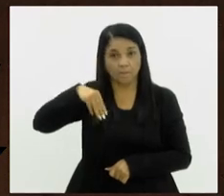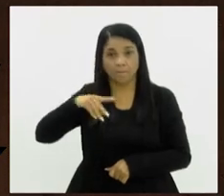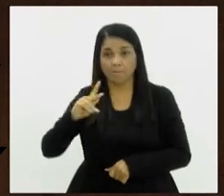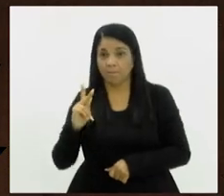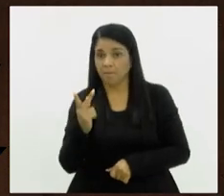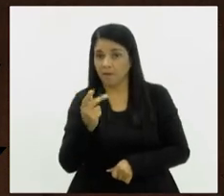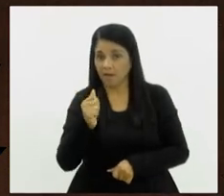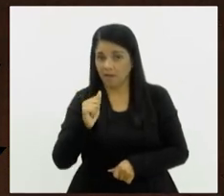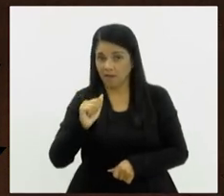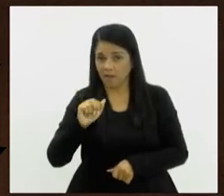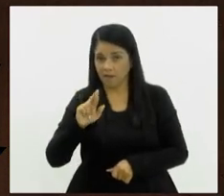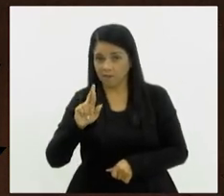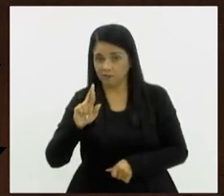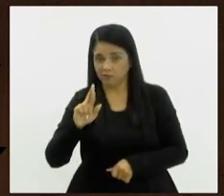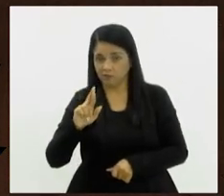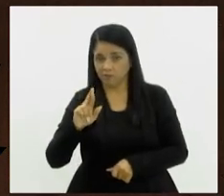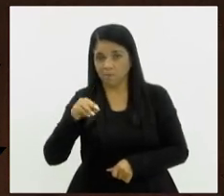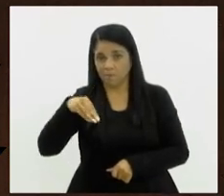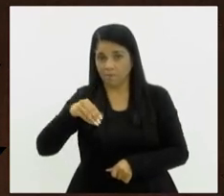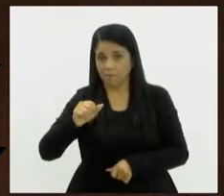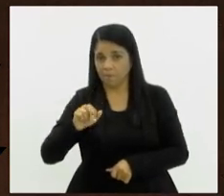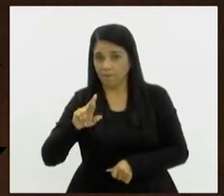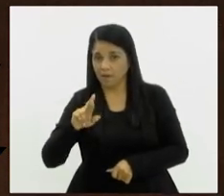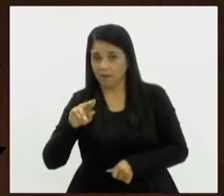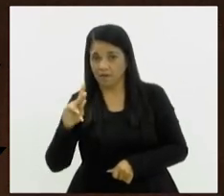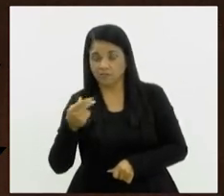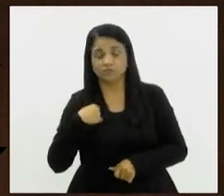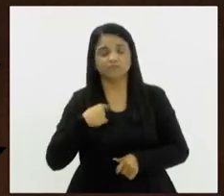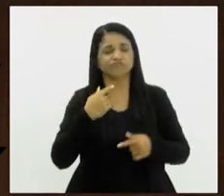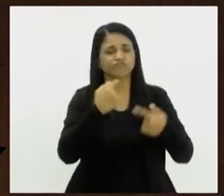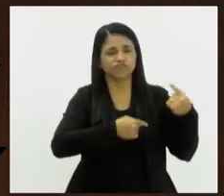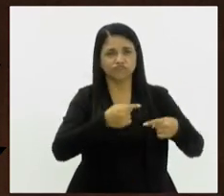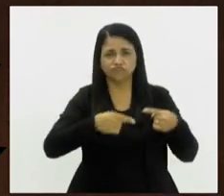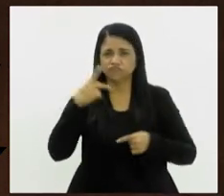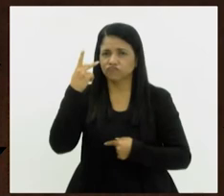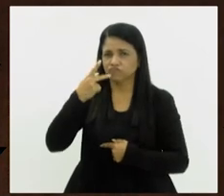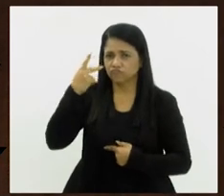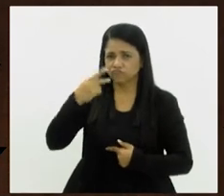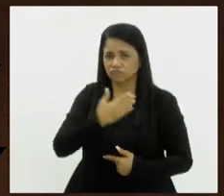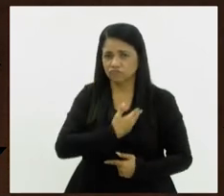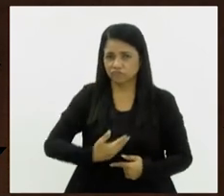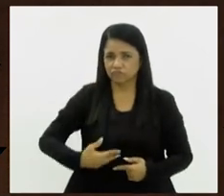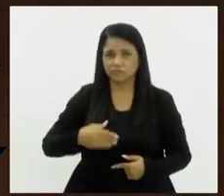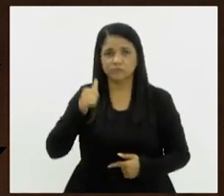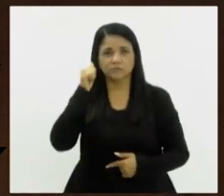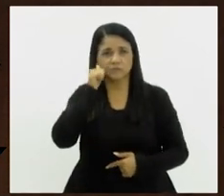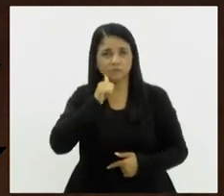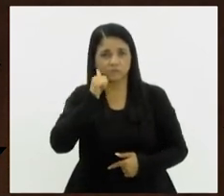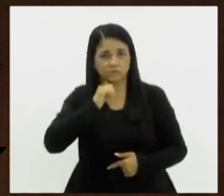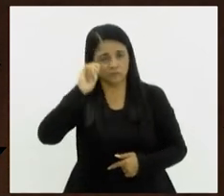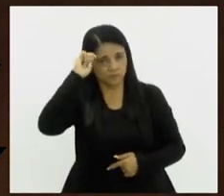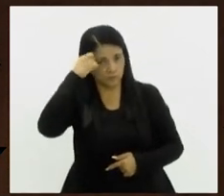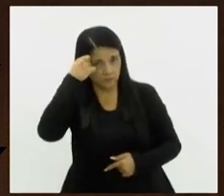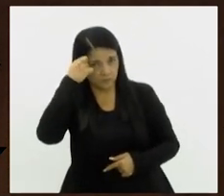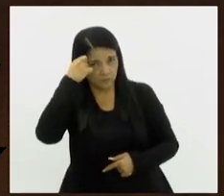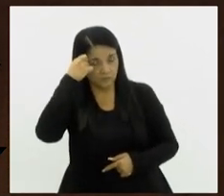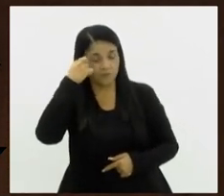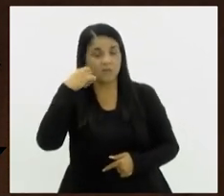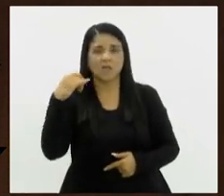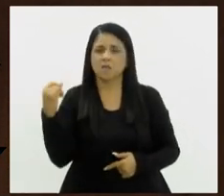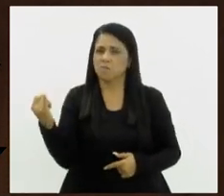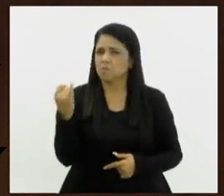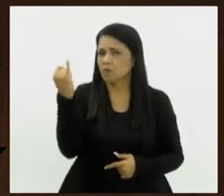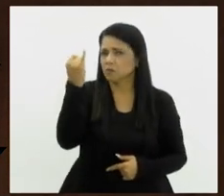acontece, que traz consigo também a discussão de políticas públicas para as mulheres negras. Então, não tenho dúvida da